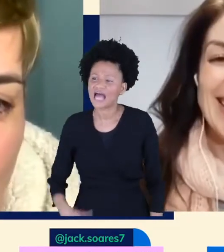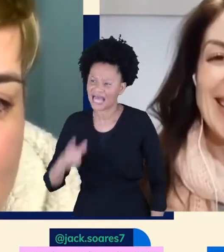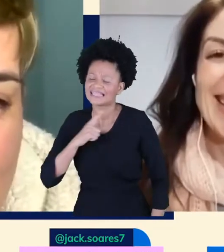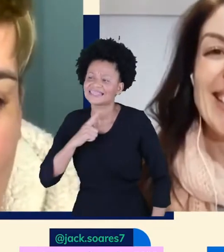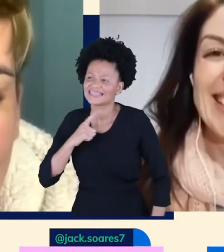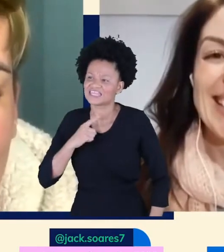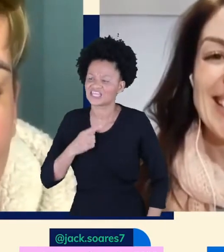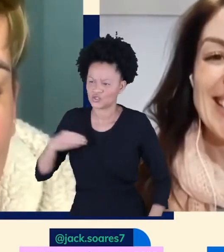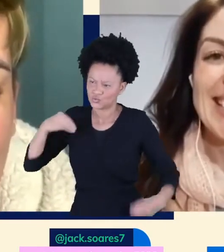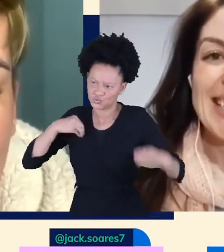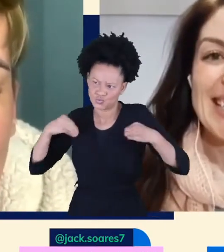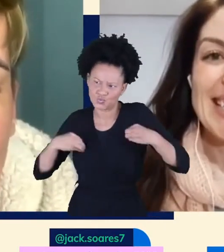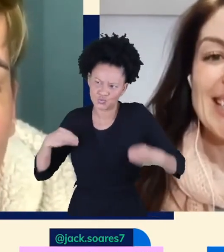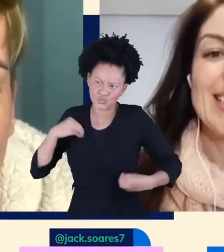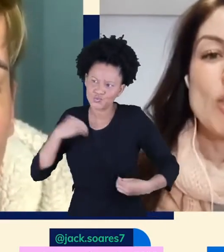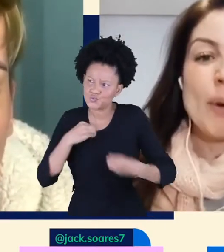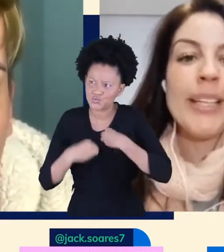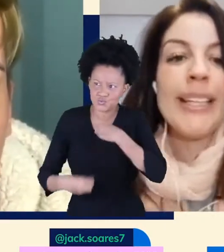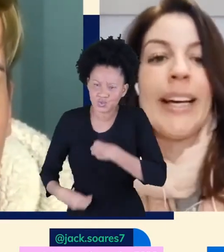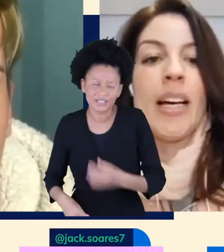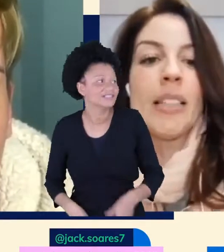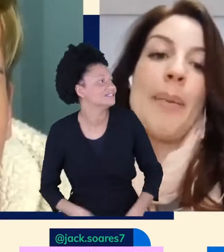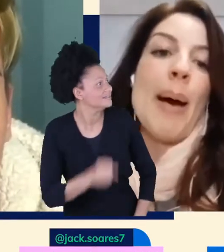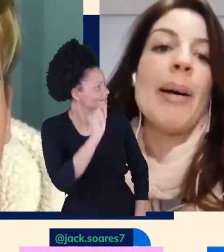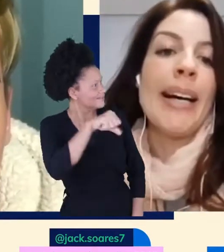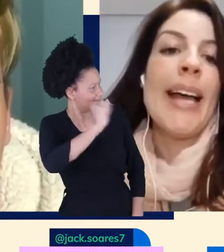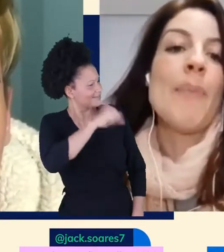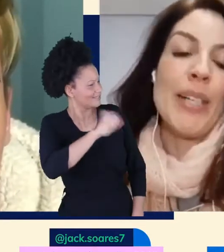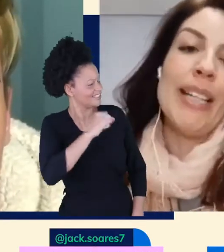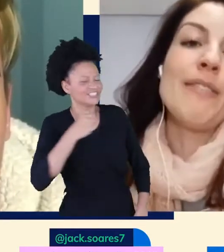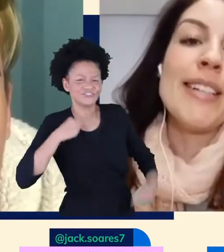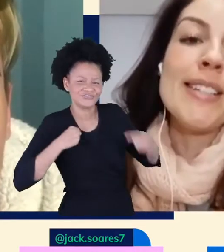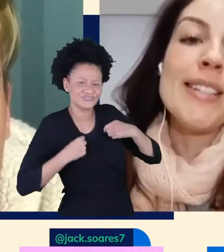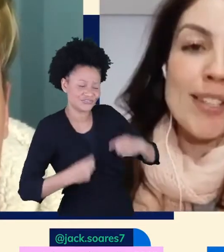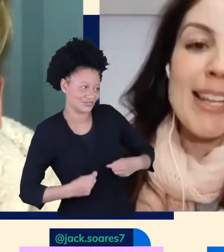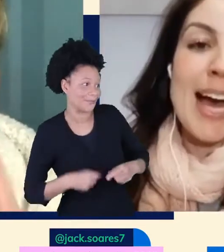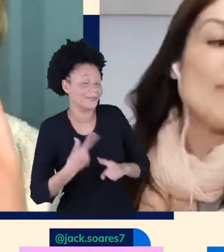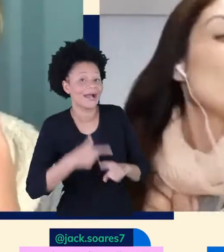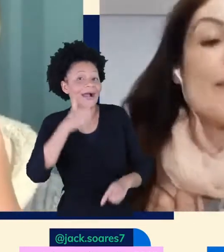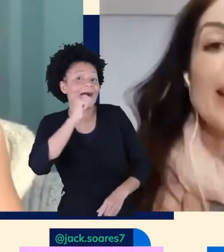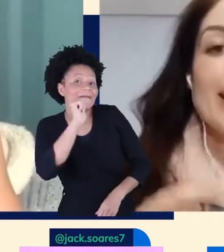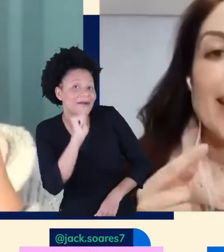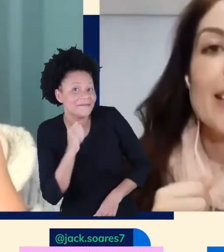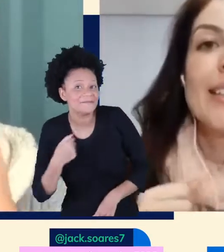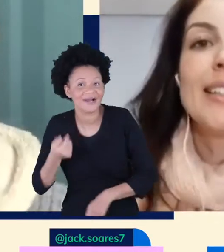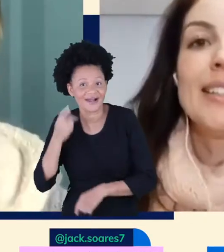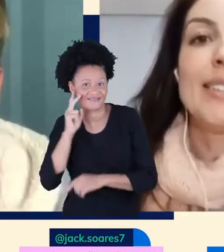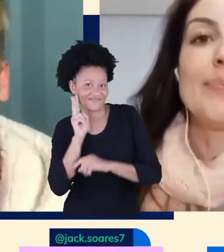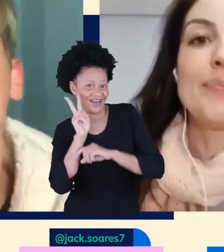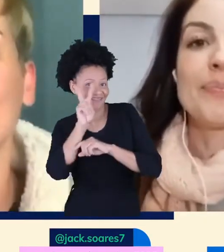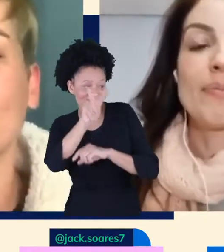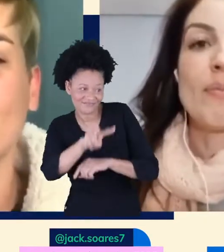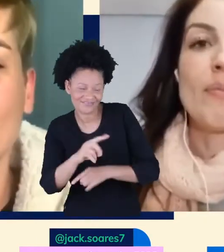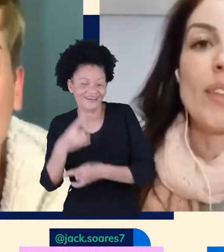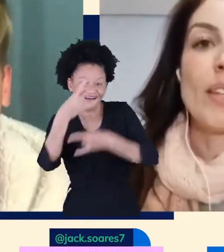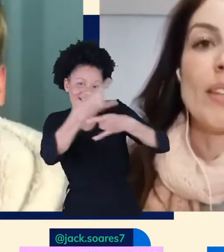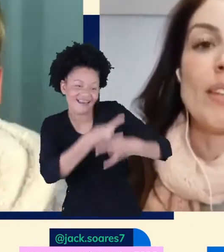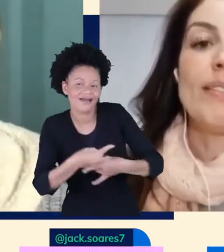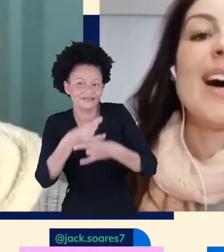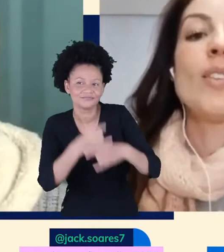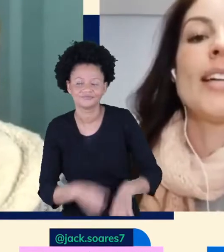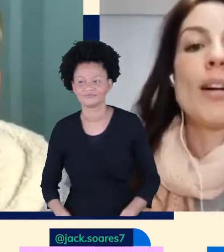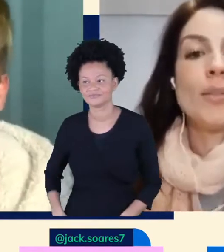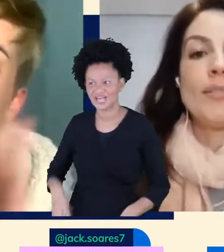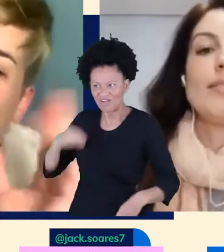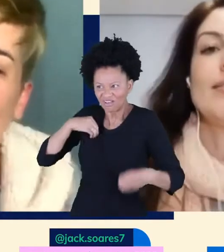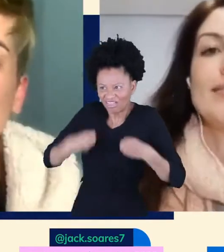de coisinha, de bolinha de colada? bolinha da minha mãe, porque ela vai assistir essa live, ela vai falar, Bolinha "Ah, colada.